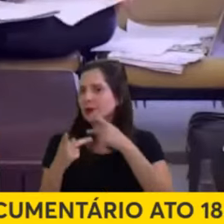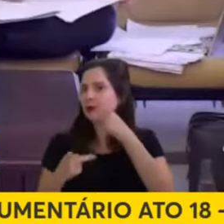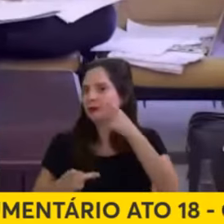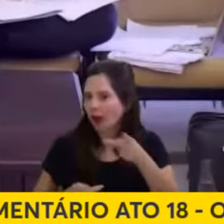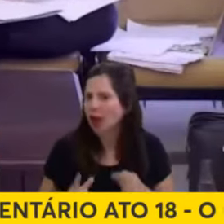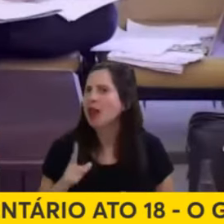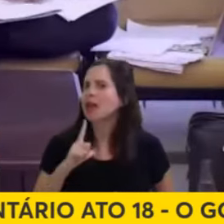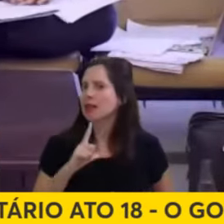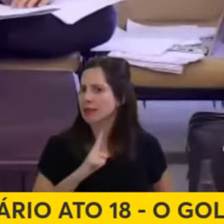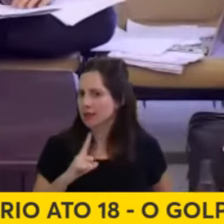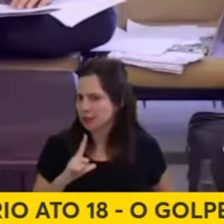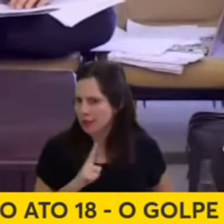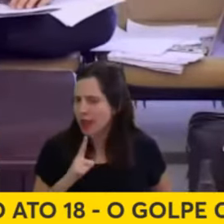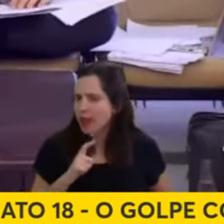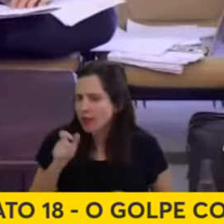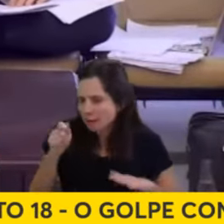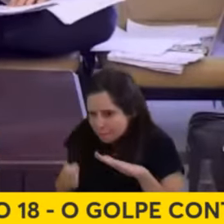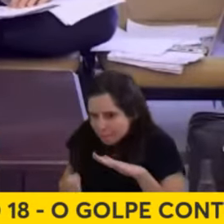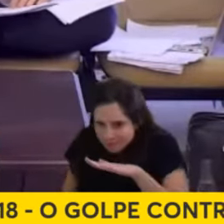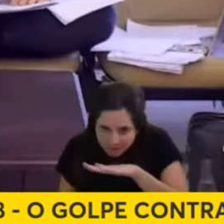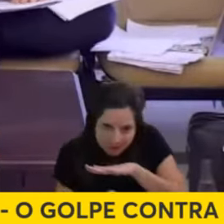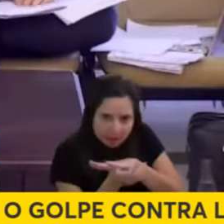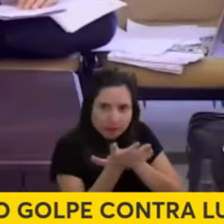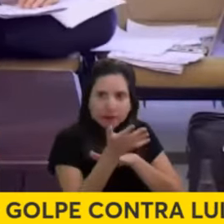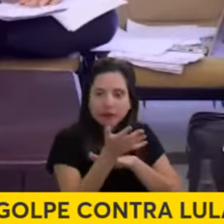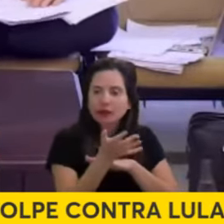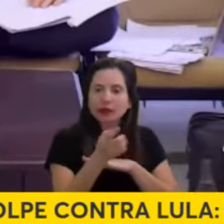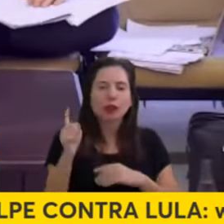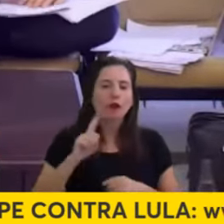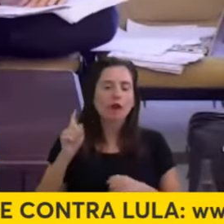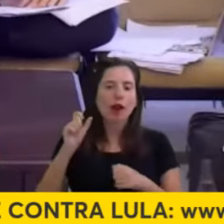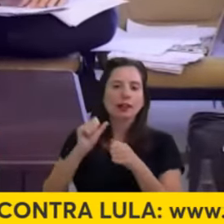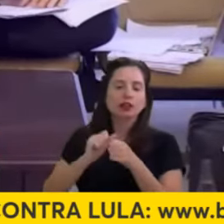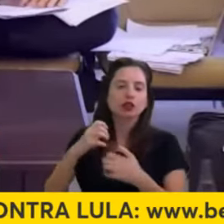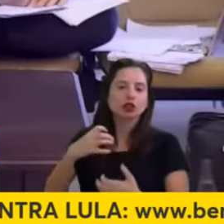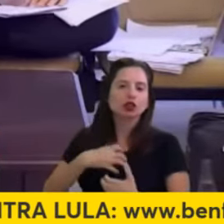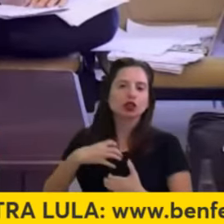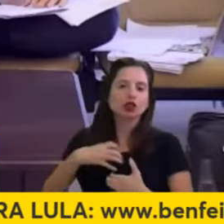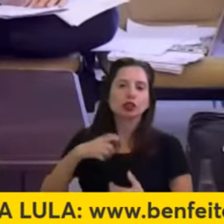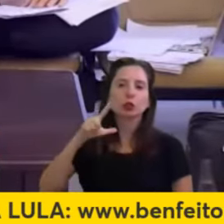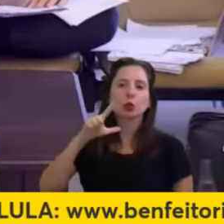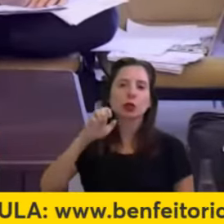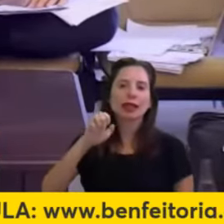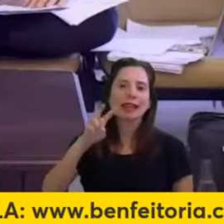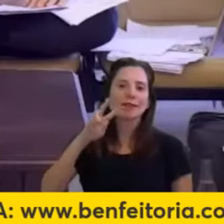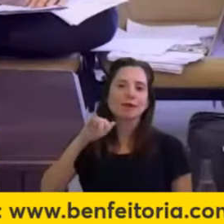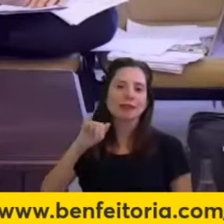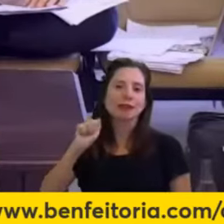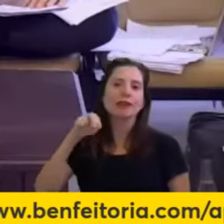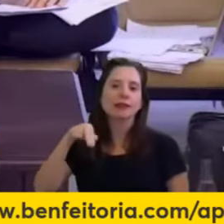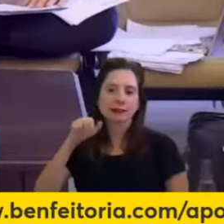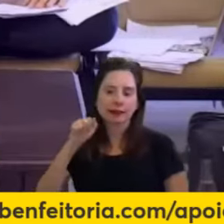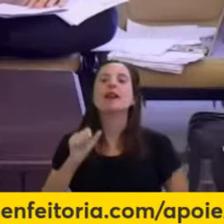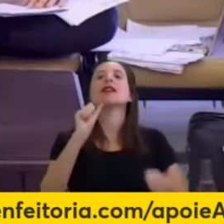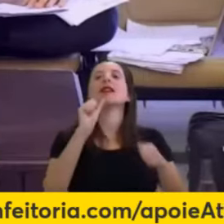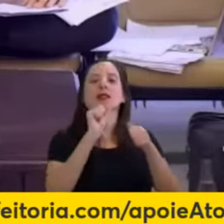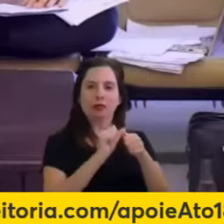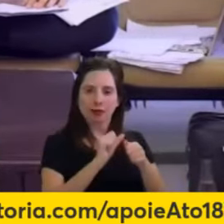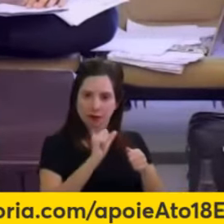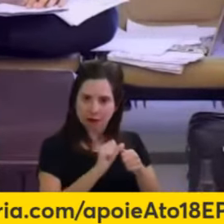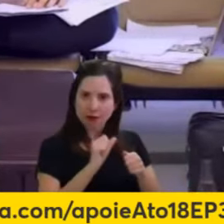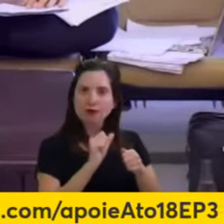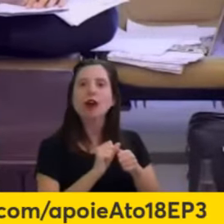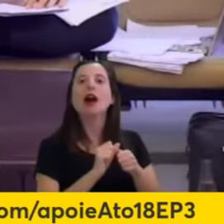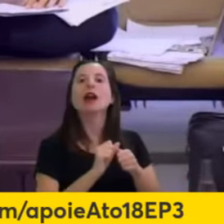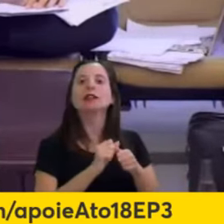caixa dois triangulação de recurso não se faz isso de maneira Leviana e não se faz isso de maneira incauta se faz isso com substanciado